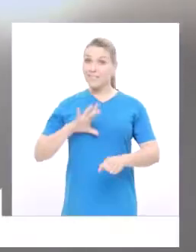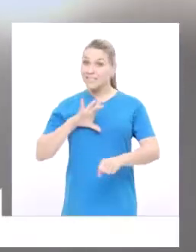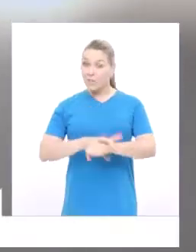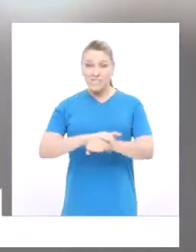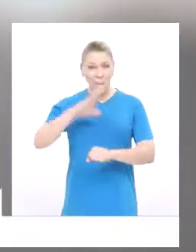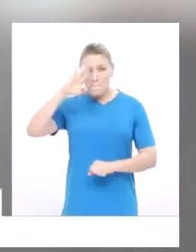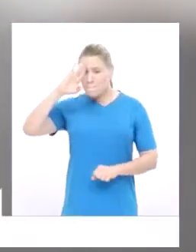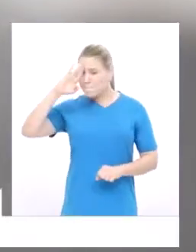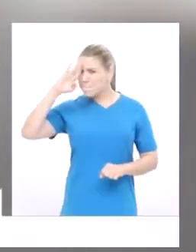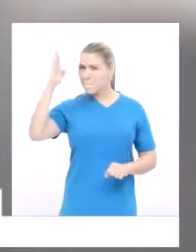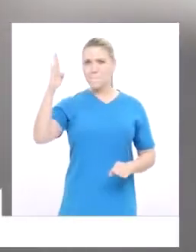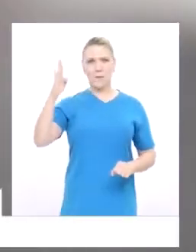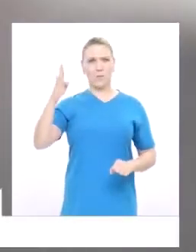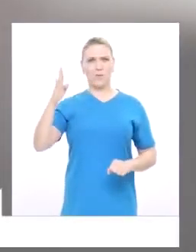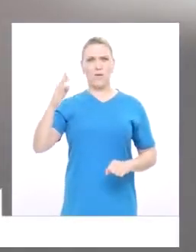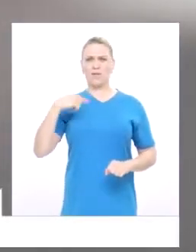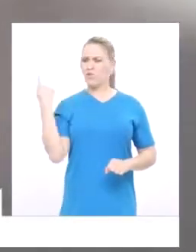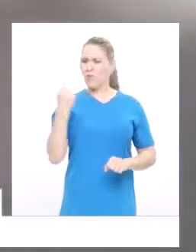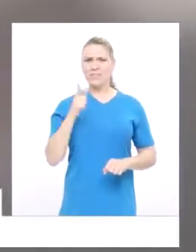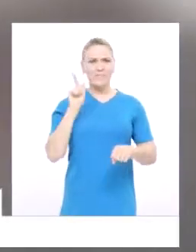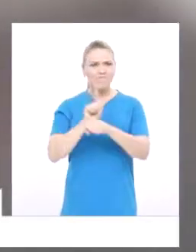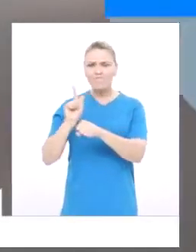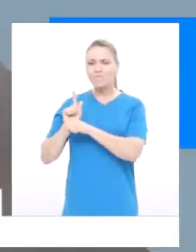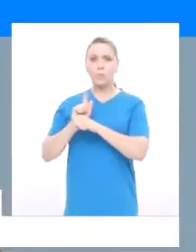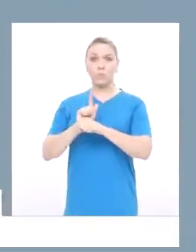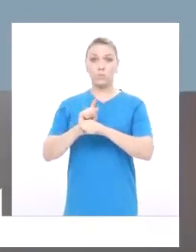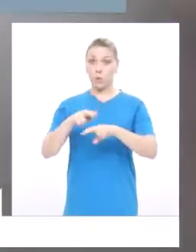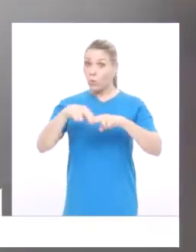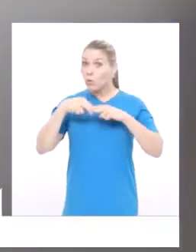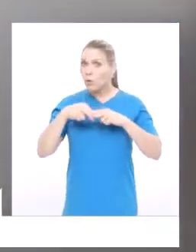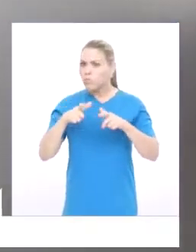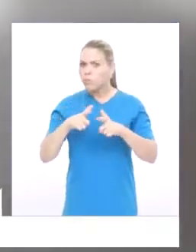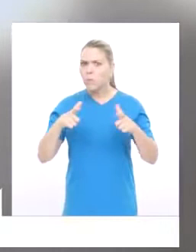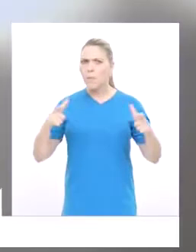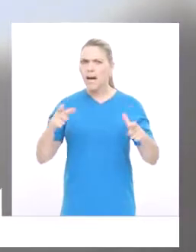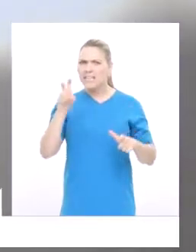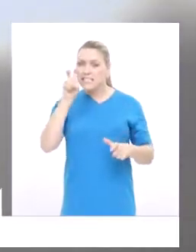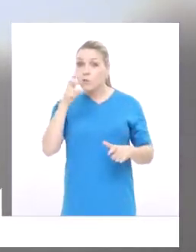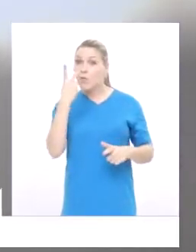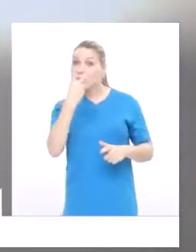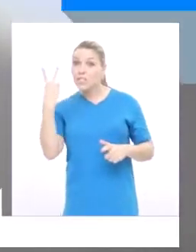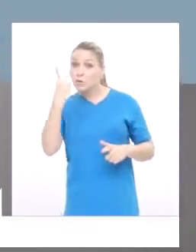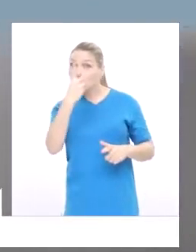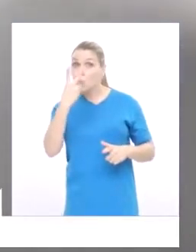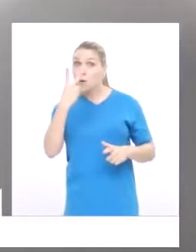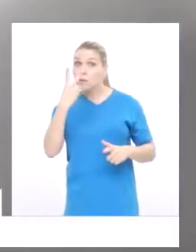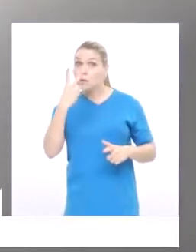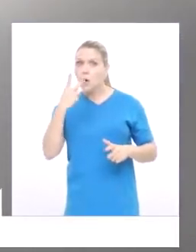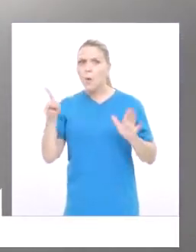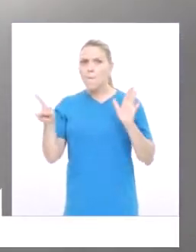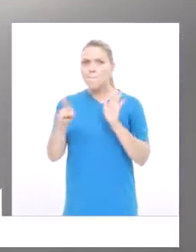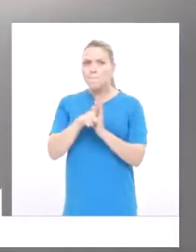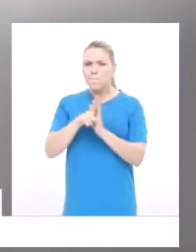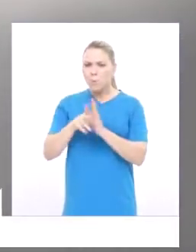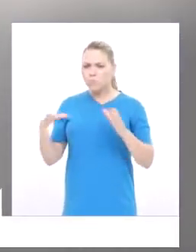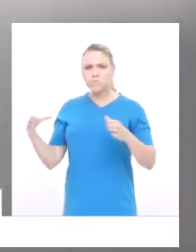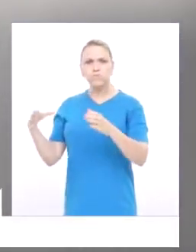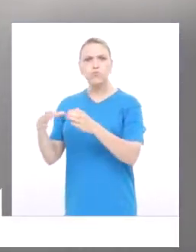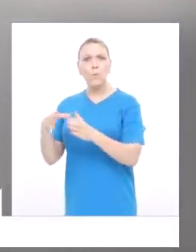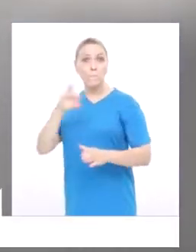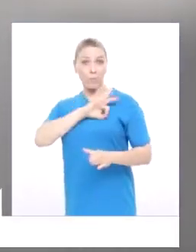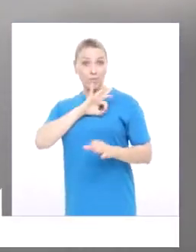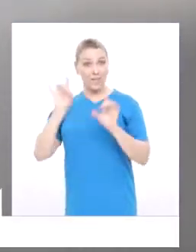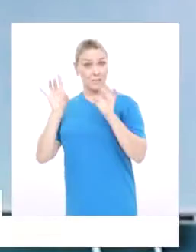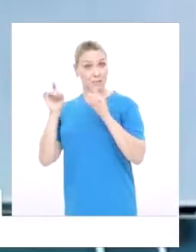Segurança é prioridade máxima para nossa gestão. Por isso, vamos ampliar de 5 para 22 unidades do BAEP, Batalhão de Operações Especiais